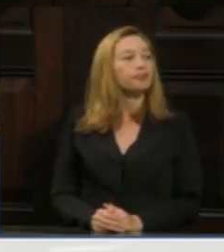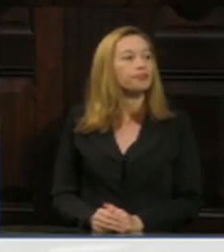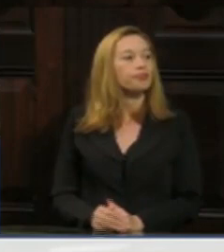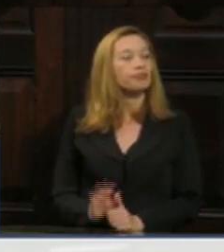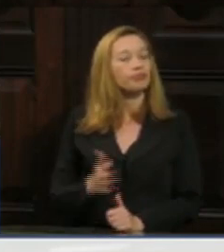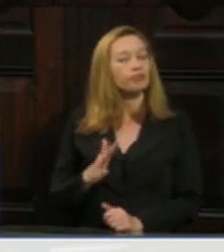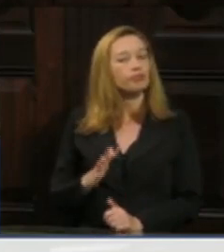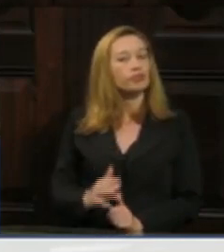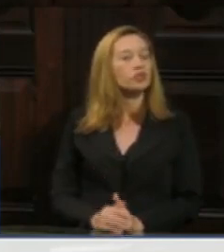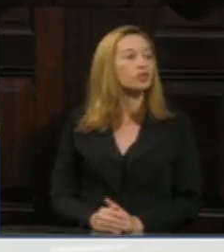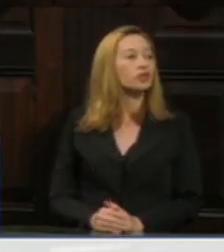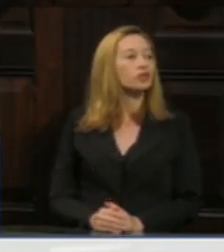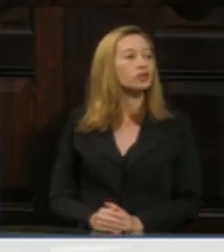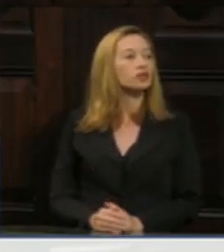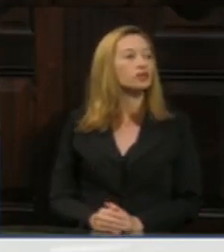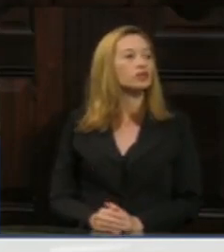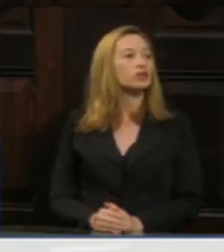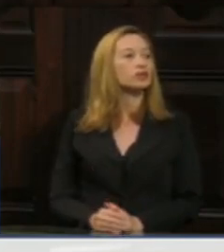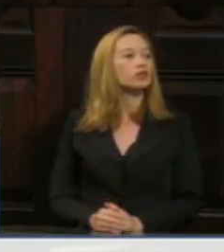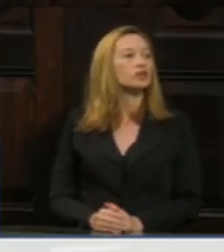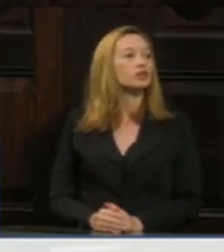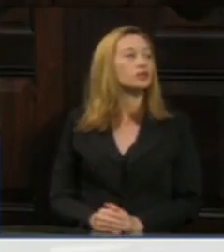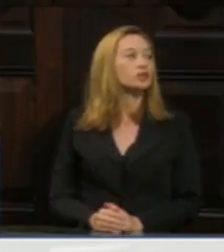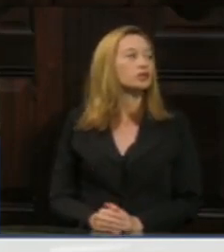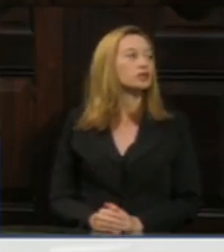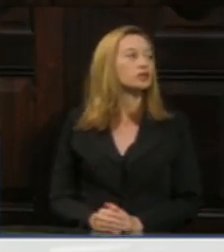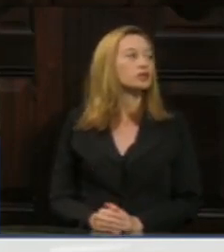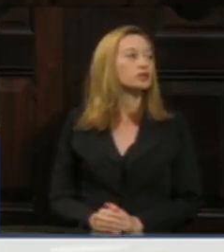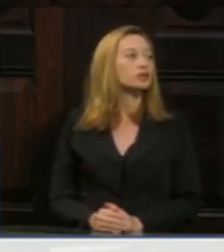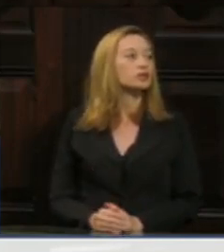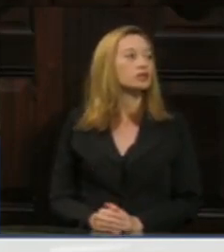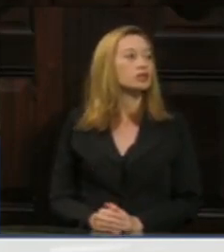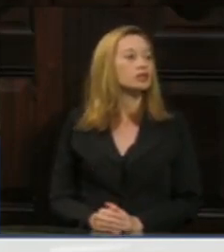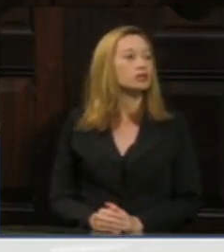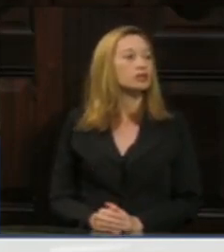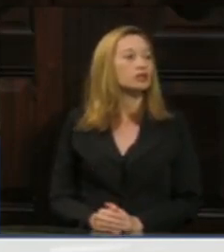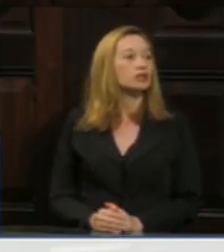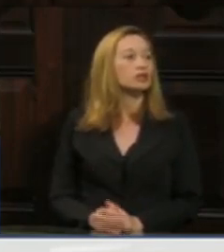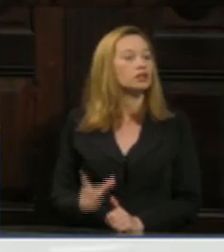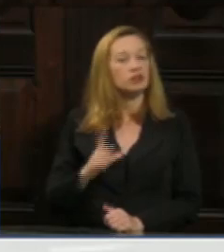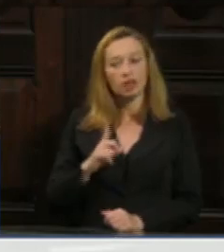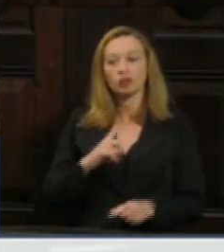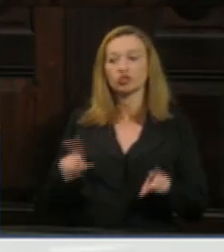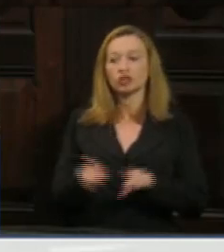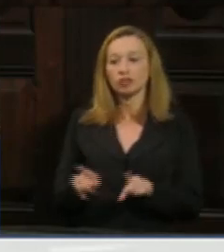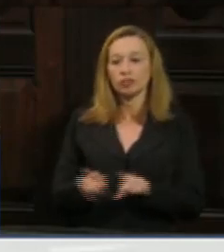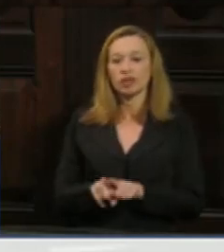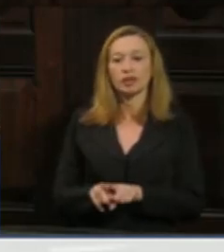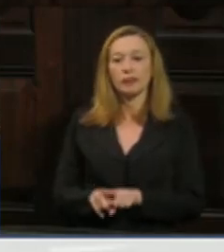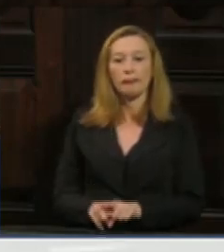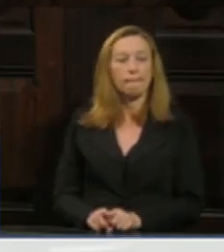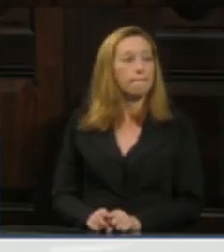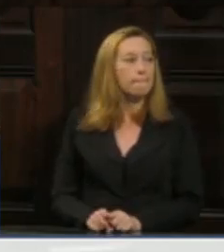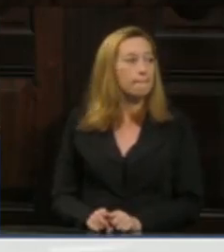das instituições. Em relação ao Ministério Público, deputado Conte Bittencourt, como fui